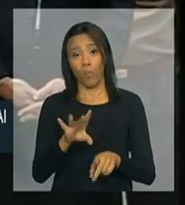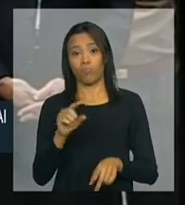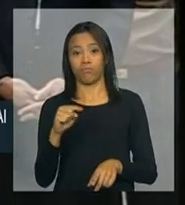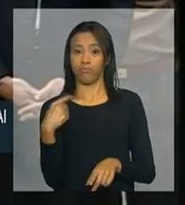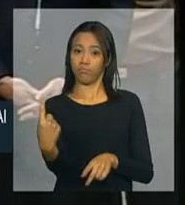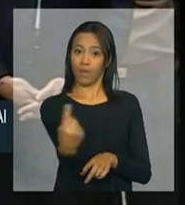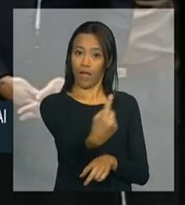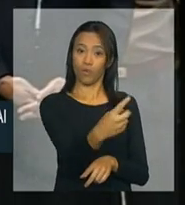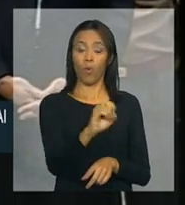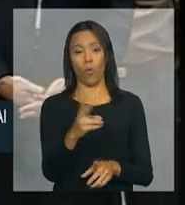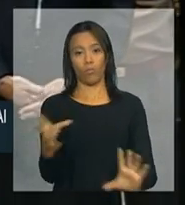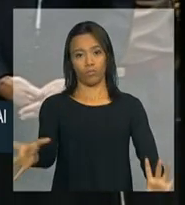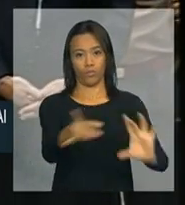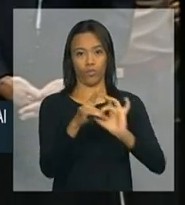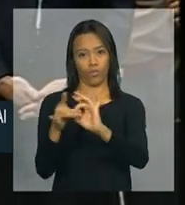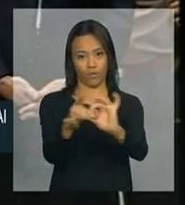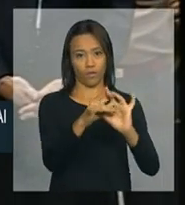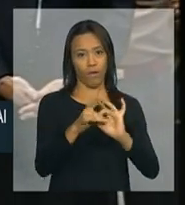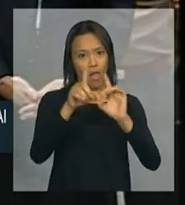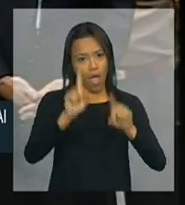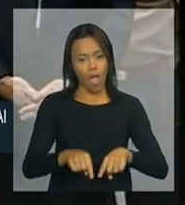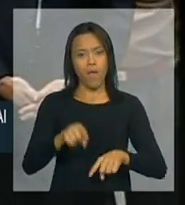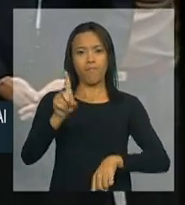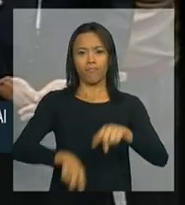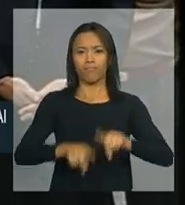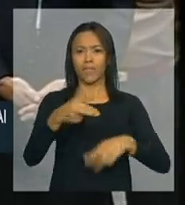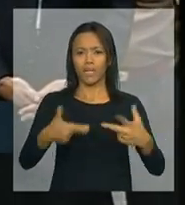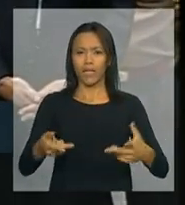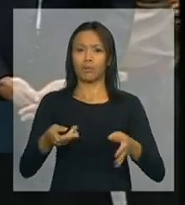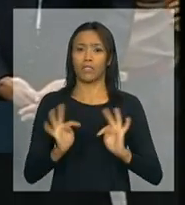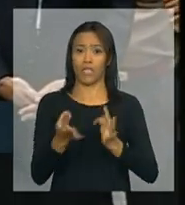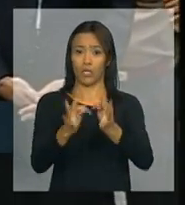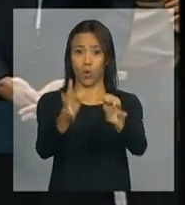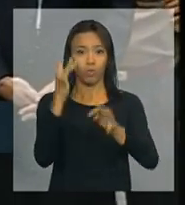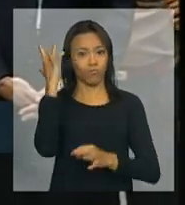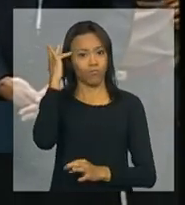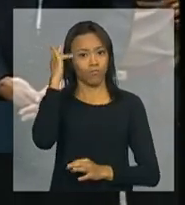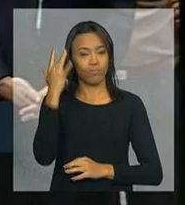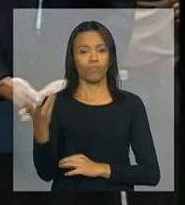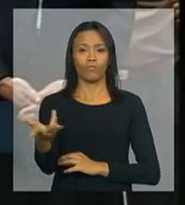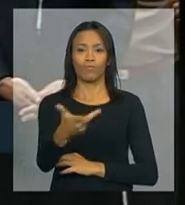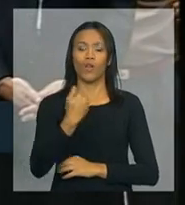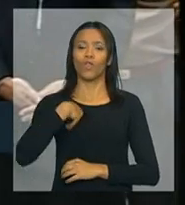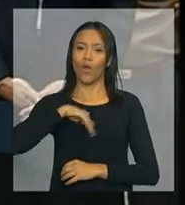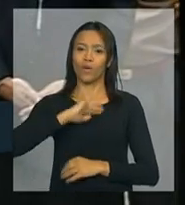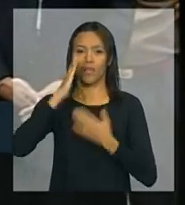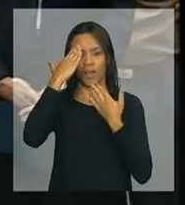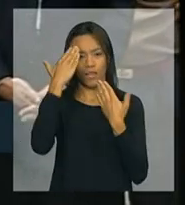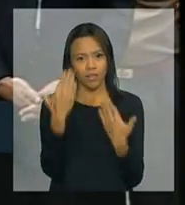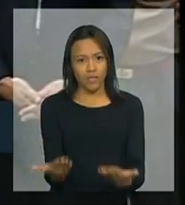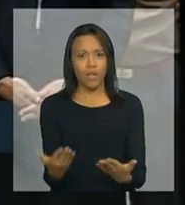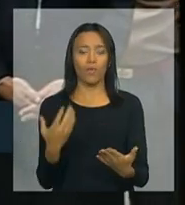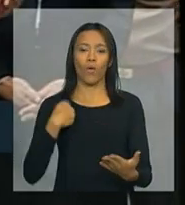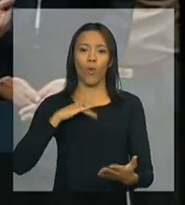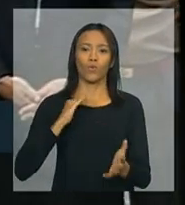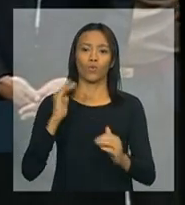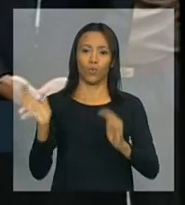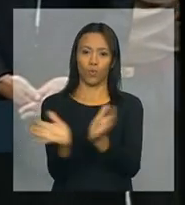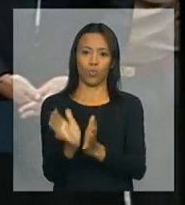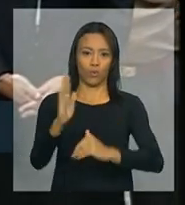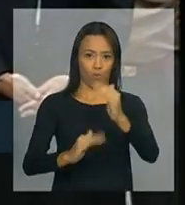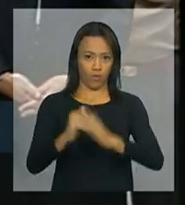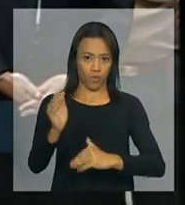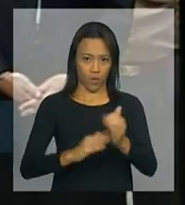individualmente, ou integrado aqui. São equipamentos de última geração que a gente agradece, Mariano Beltrame, a nossa equipe de segurança,